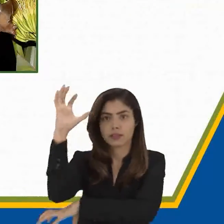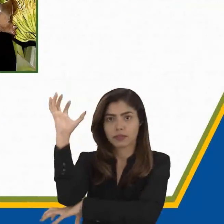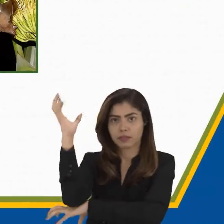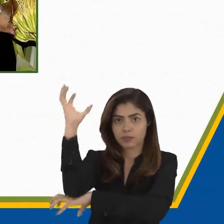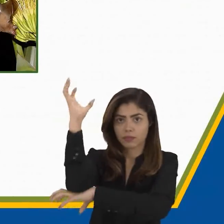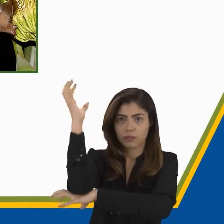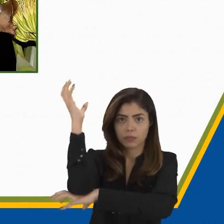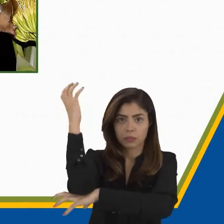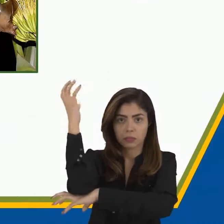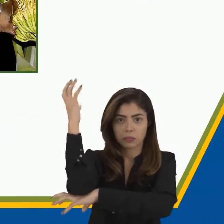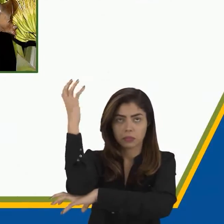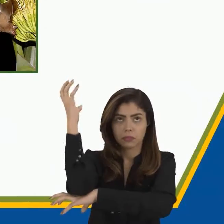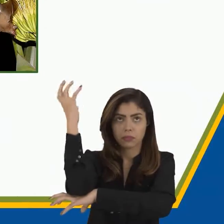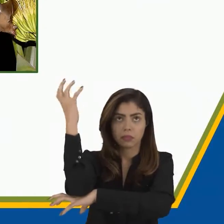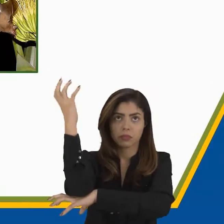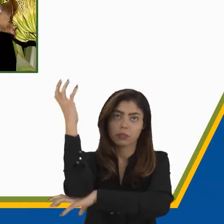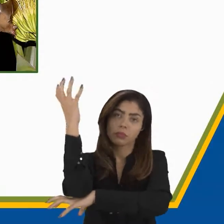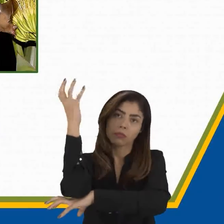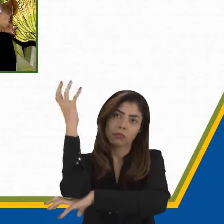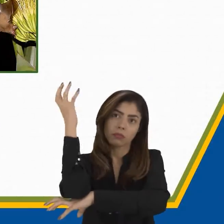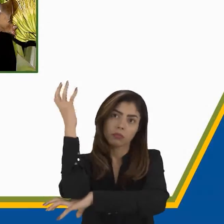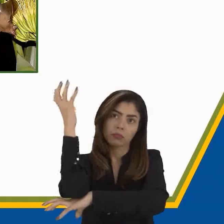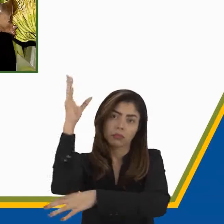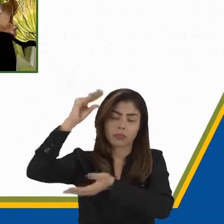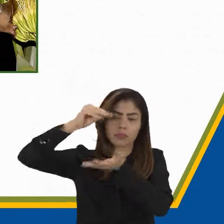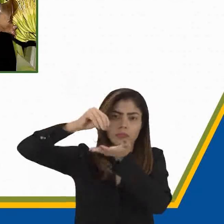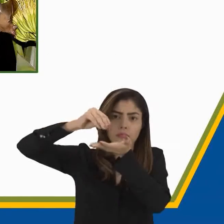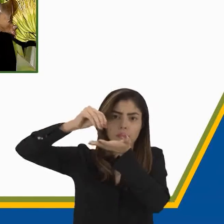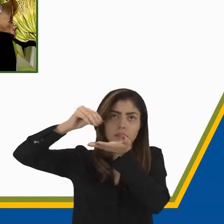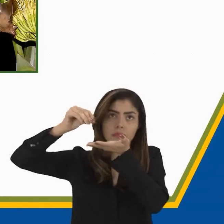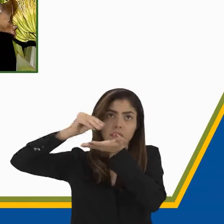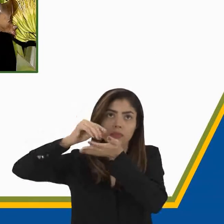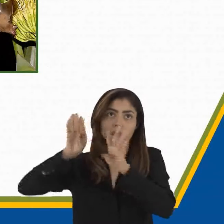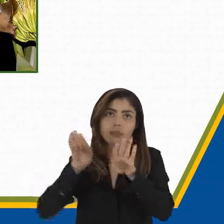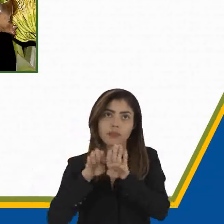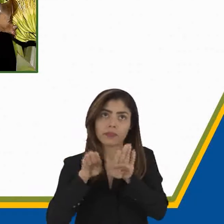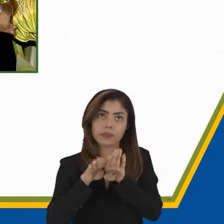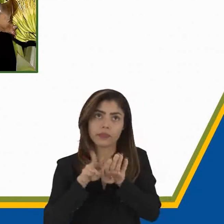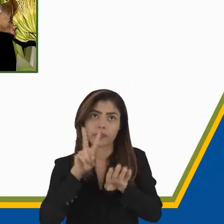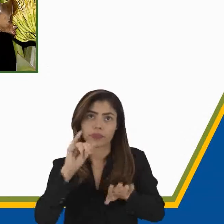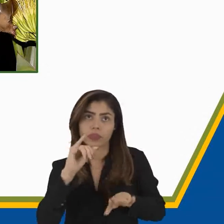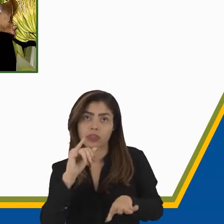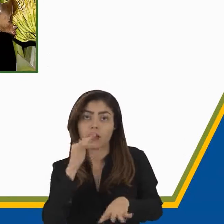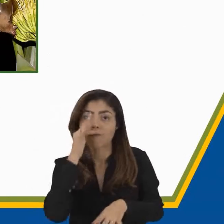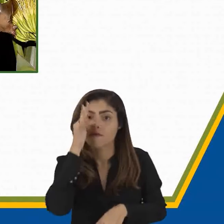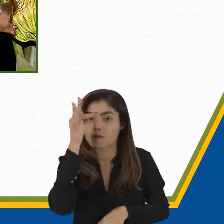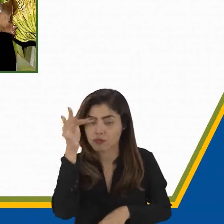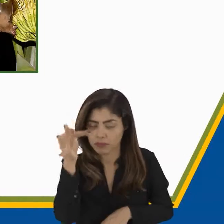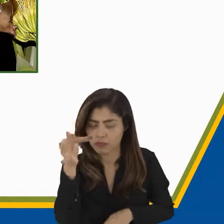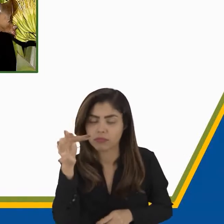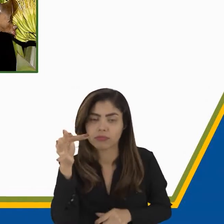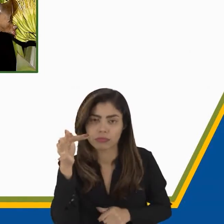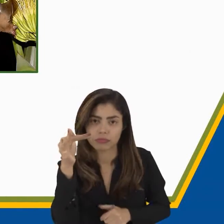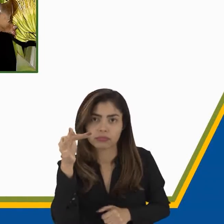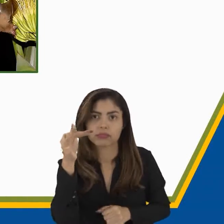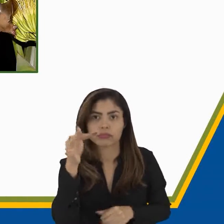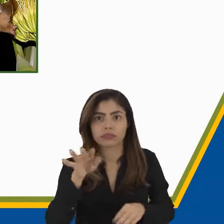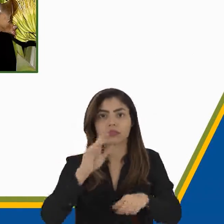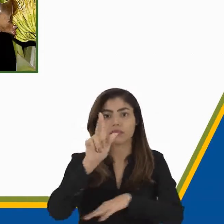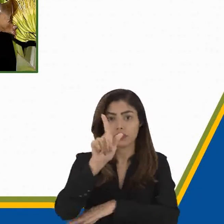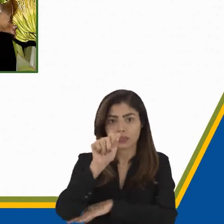raiz, caule, folhas, sementes. A estrutura de reprodução dela vai ser a flor. Os gametas eles